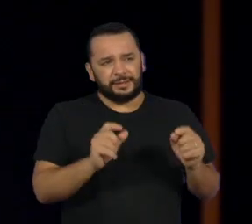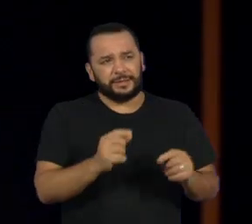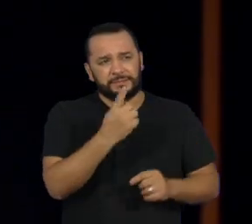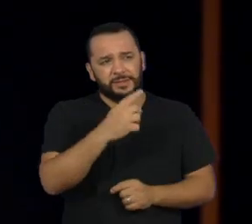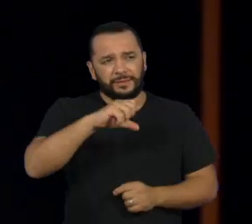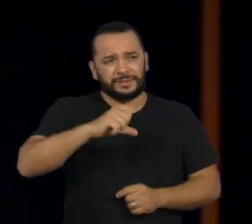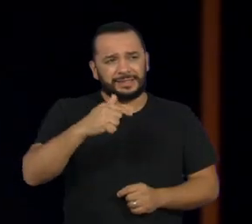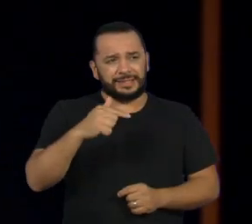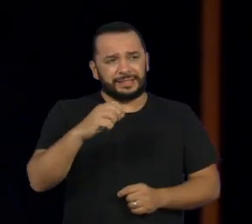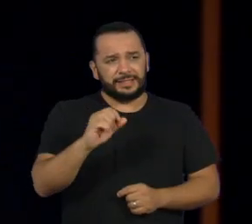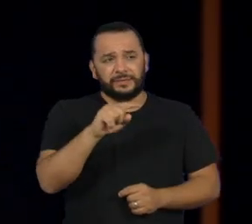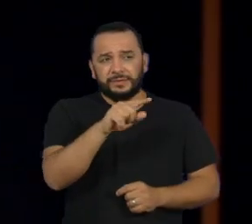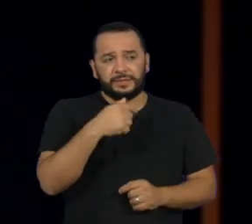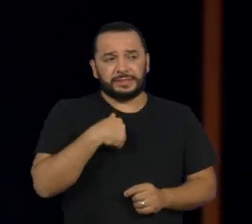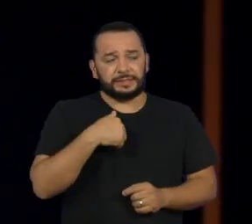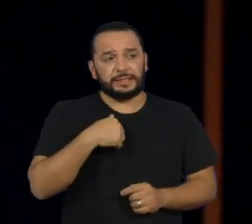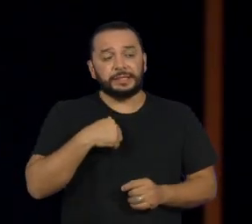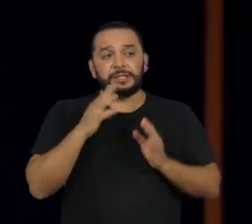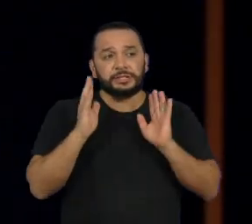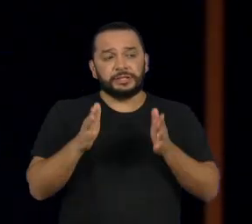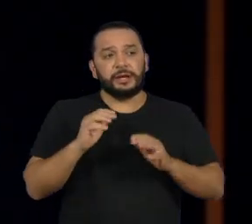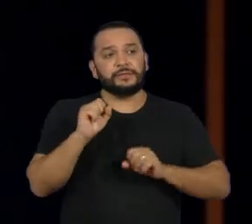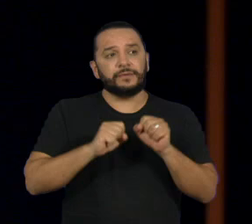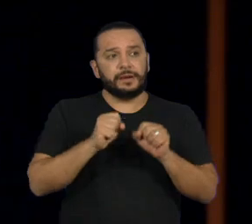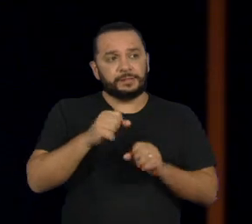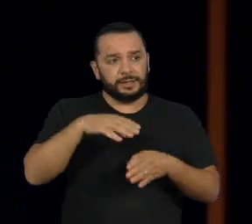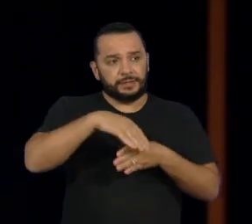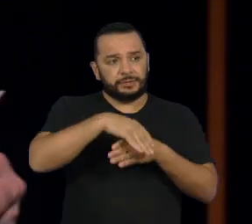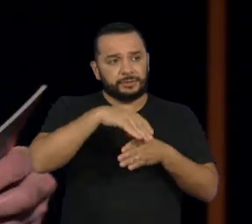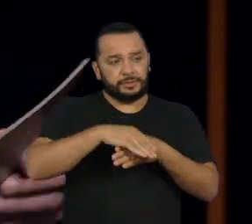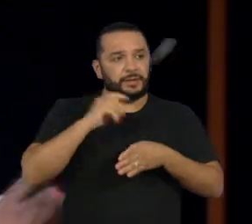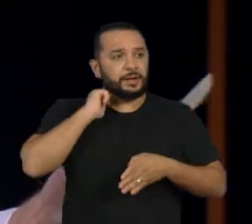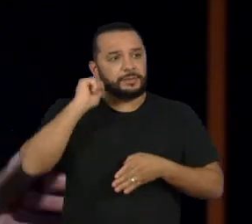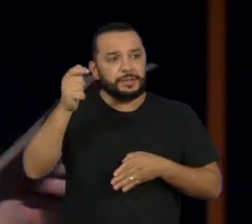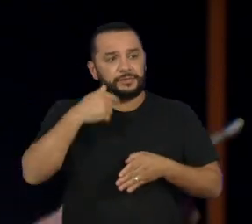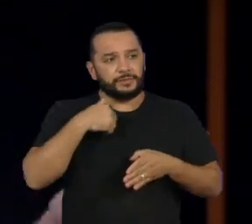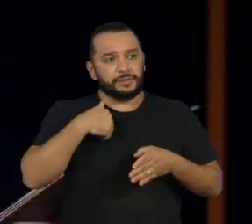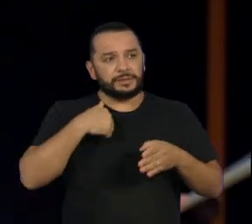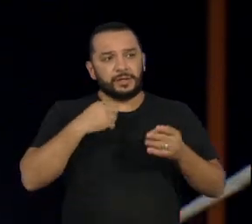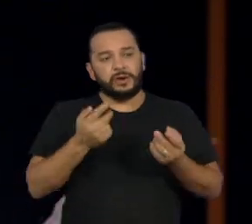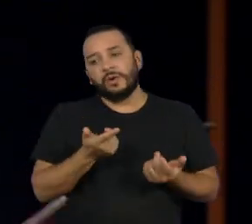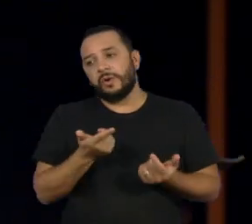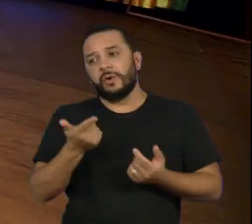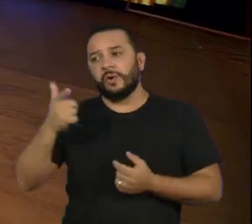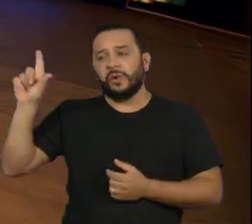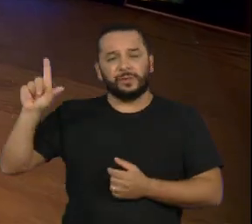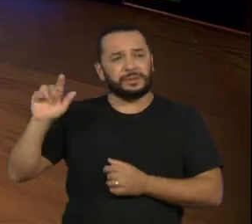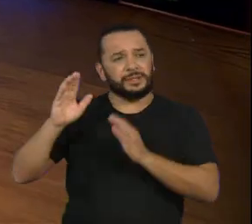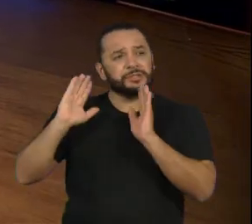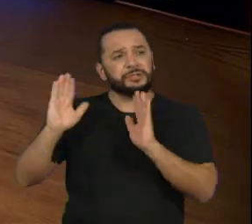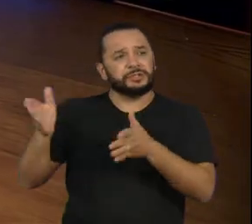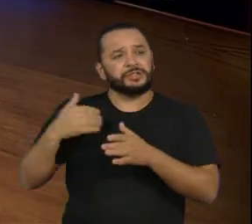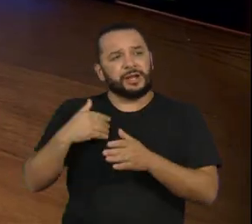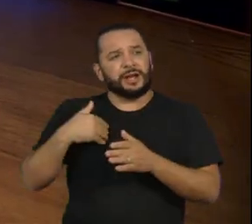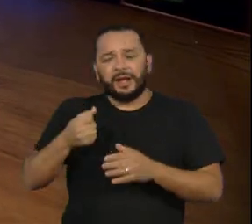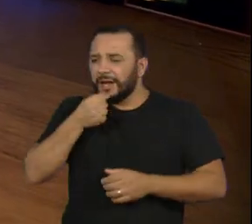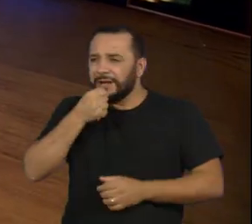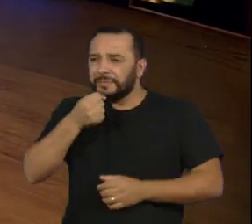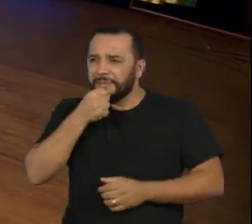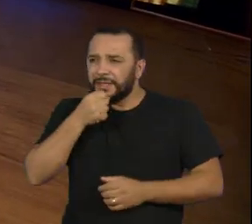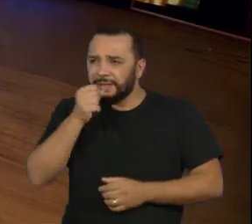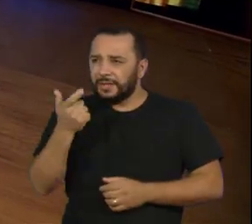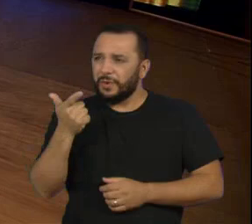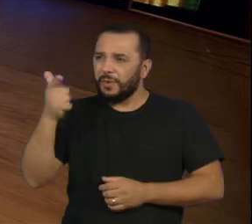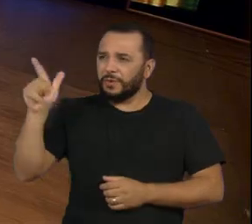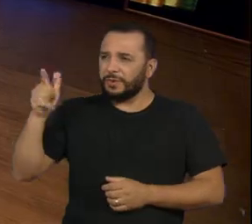sobre os anos 70. Você saiu da Editora Abril e foi trabalhar na chamada imprensa alternativa, os jornais nanicos, que era como se chamavam